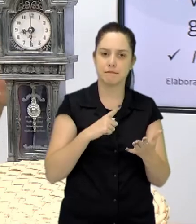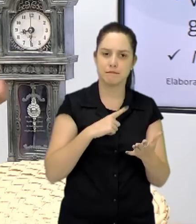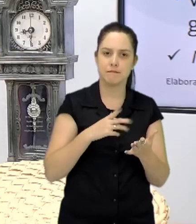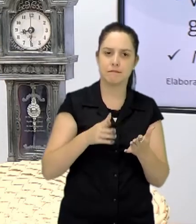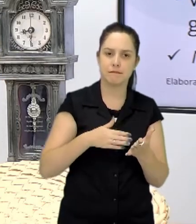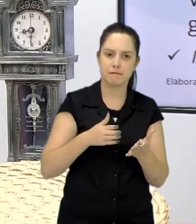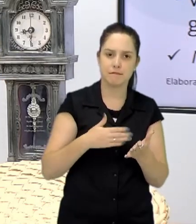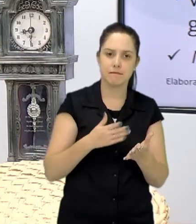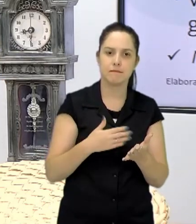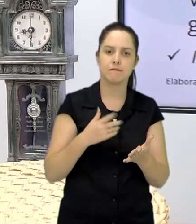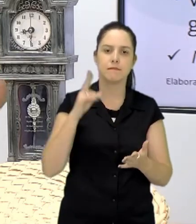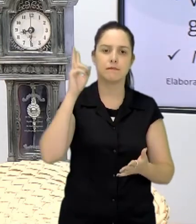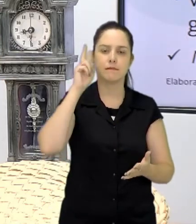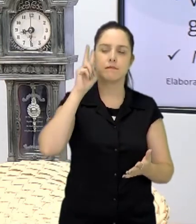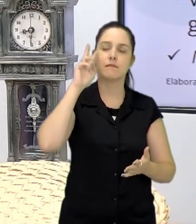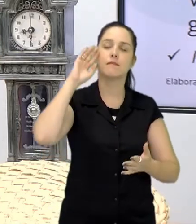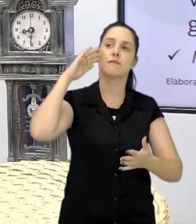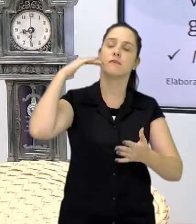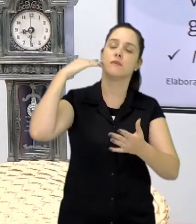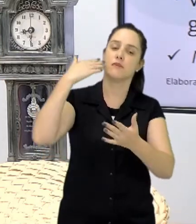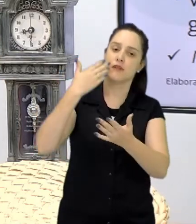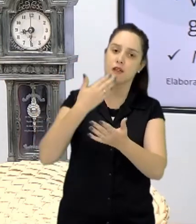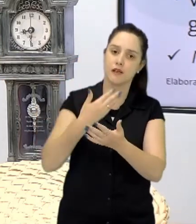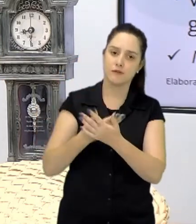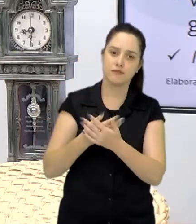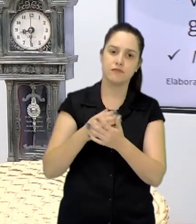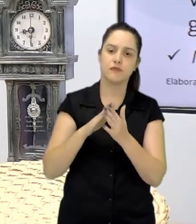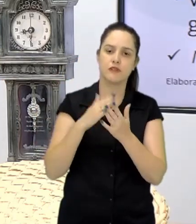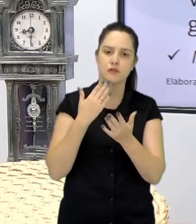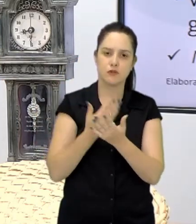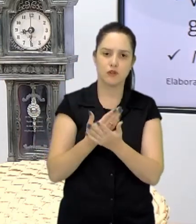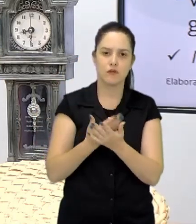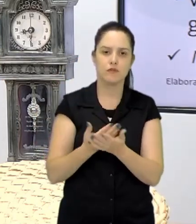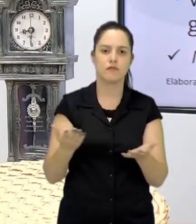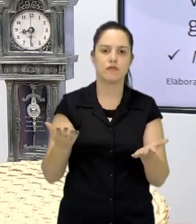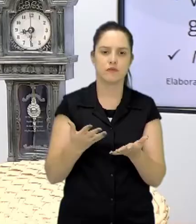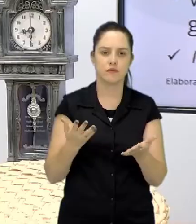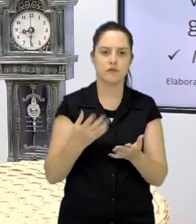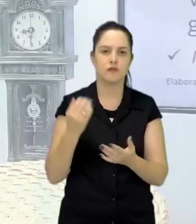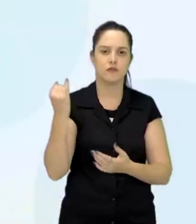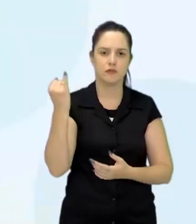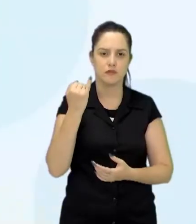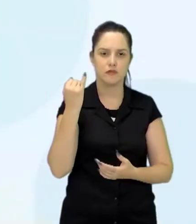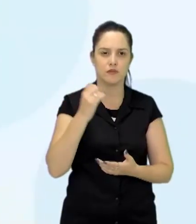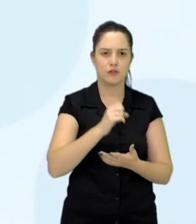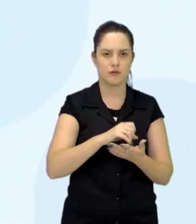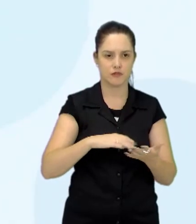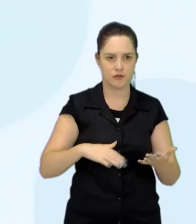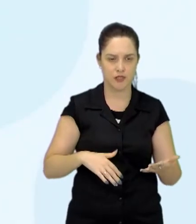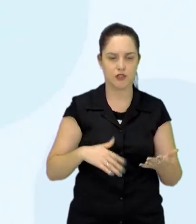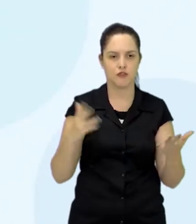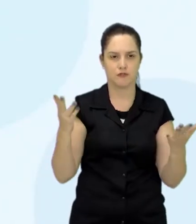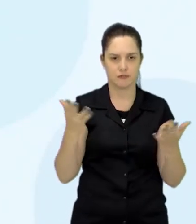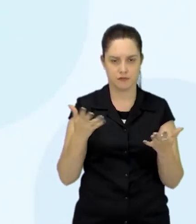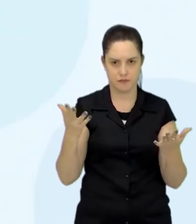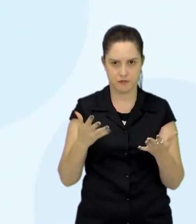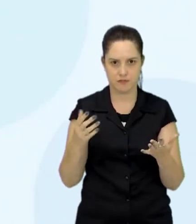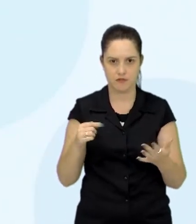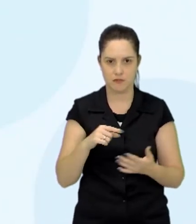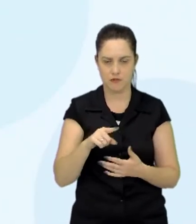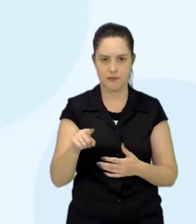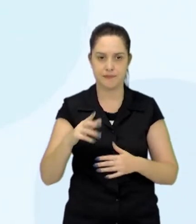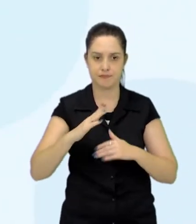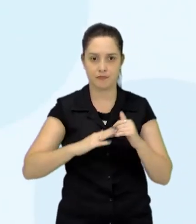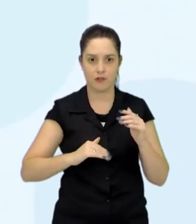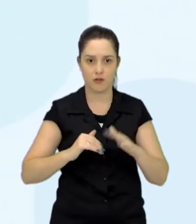como permanência histórica de todos esses fenômenos que nós falamos aqui. E aí, qual que é a atividade? Dá uma olhadinha na tela. Vamos buscar soluções práticas